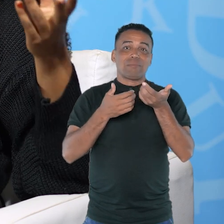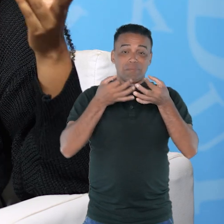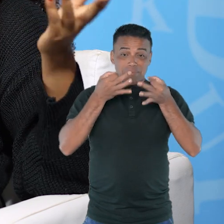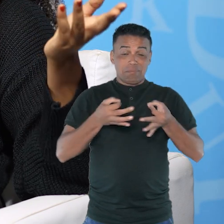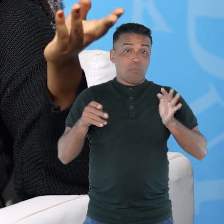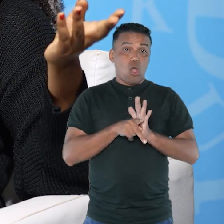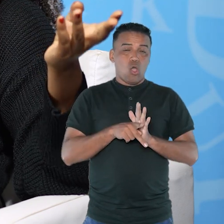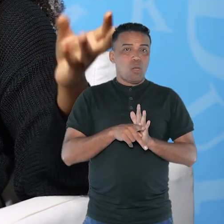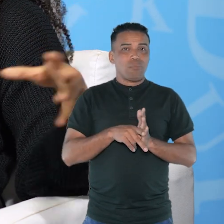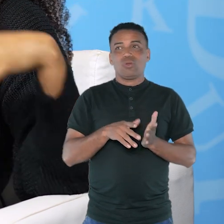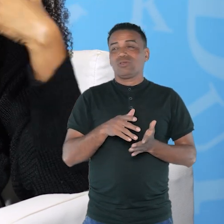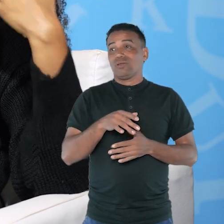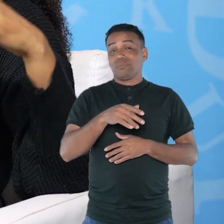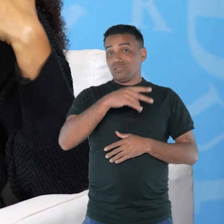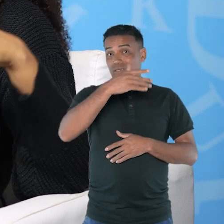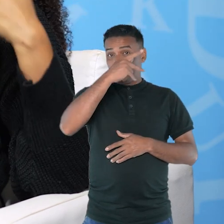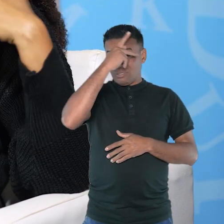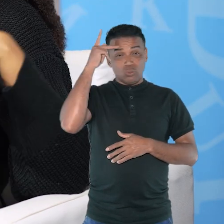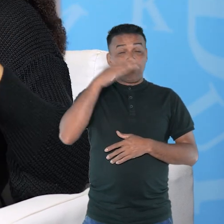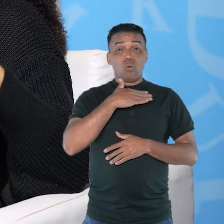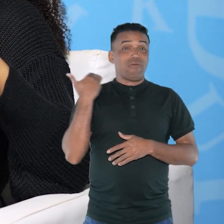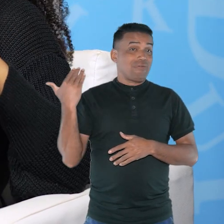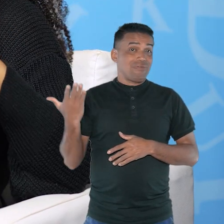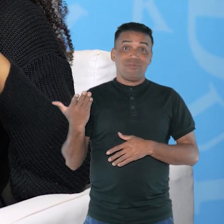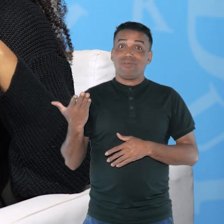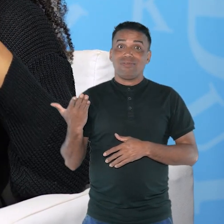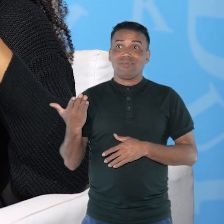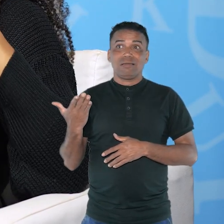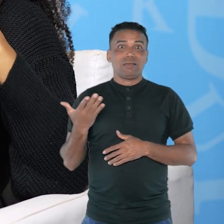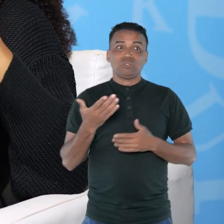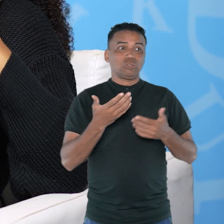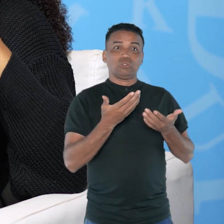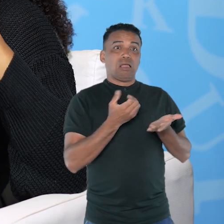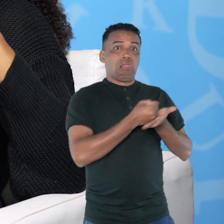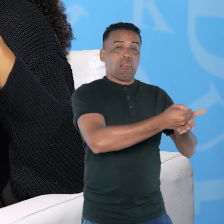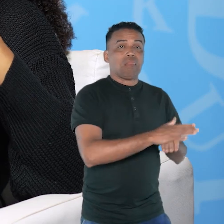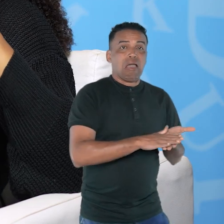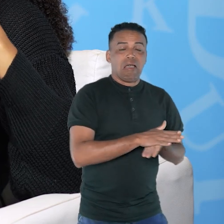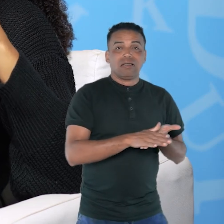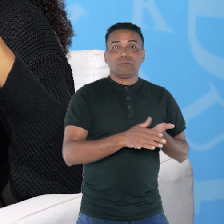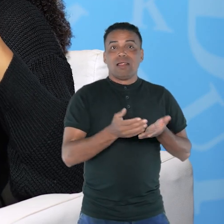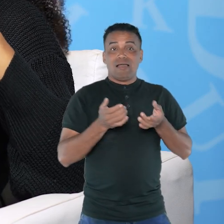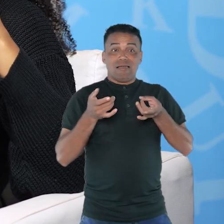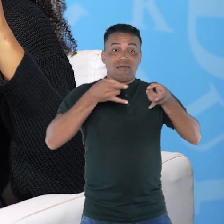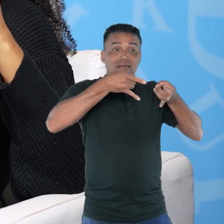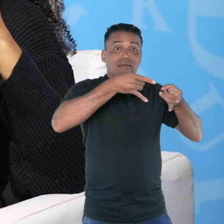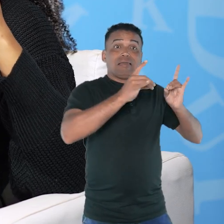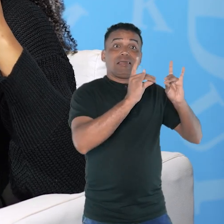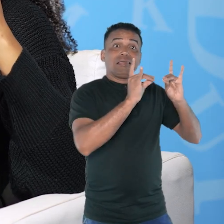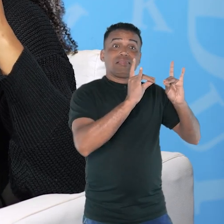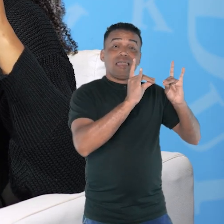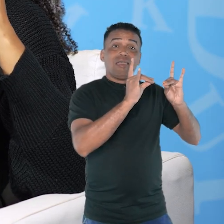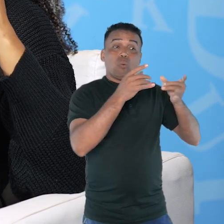tinham dignidade no seu enterro, a cidade tinha que acontecer, a cidade tinha que acontecer. Então, quando eu cheguei a essa forma, as oficinas do Marcelino me ajudaram muito,